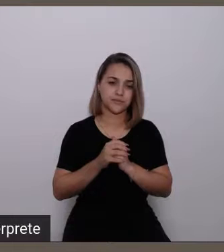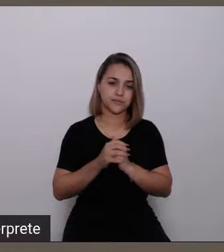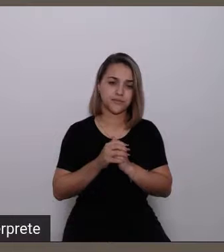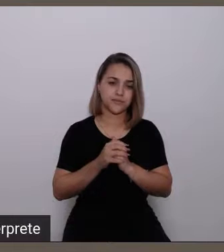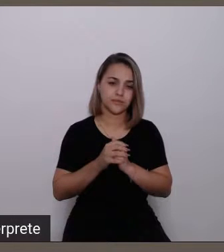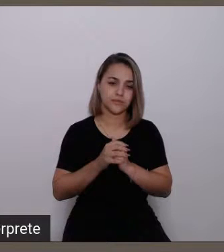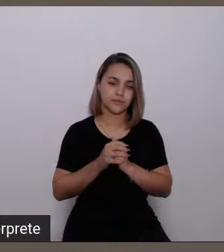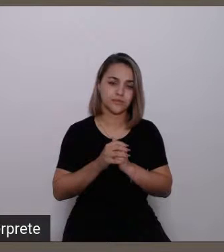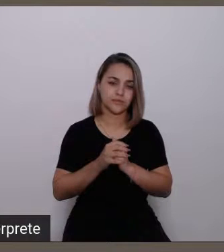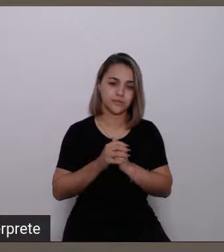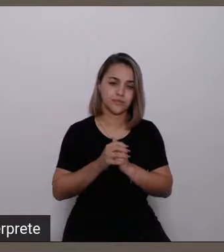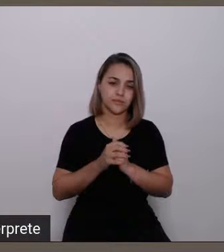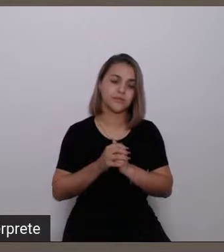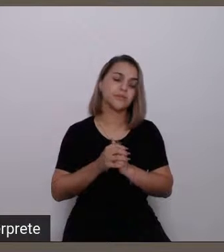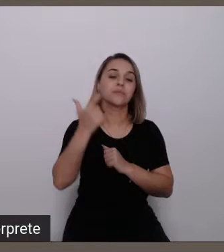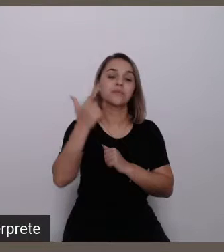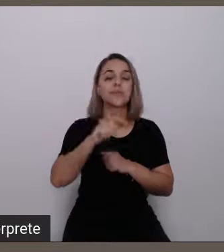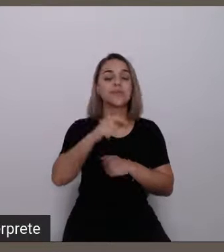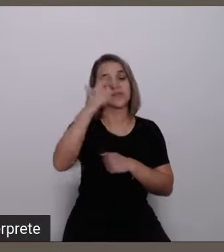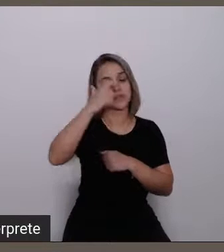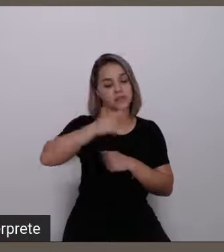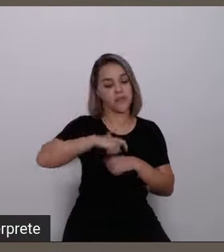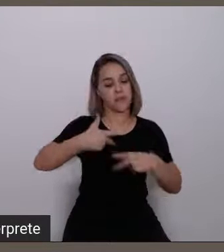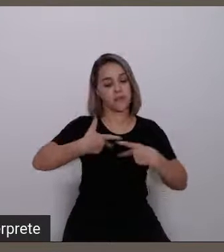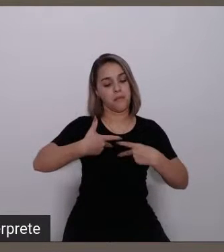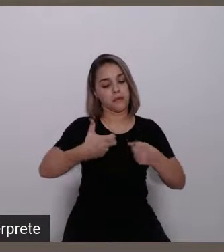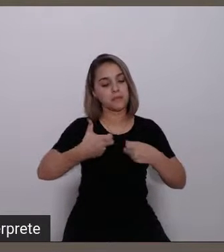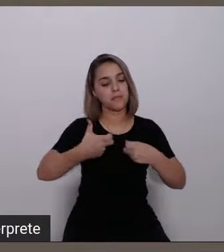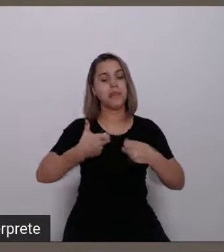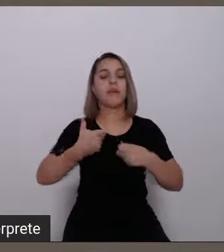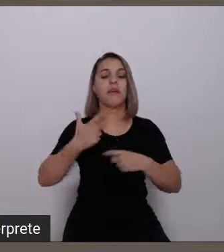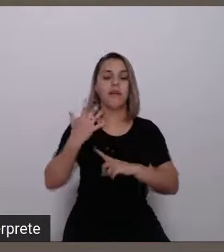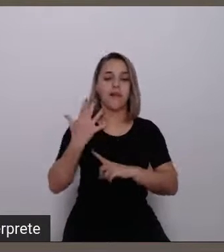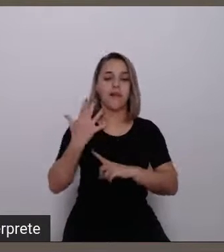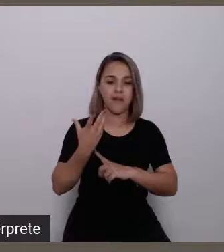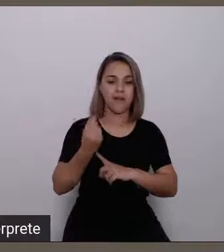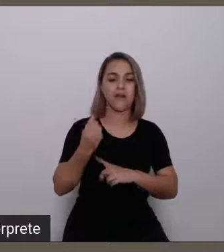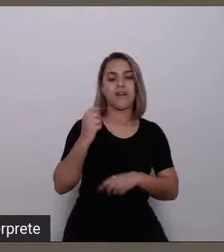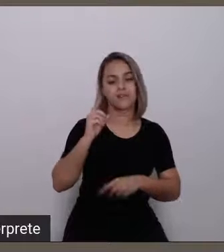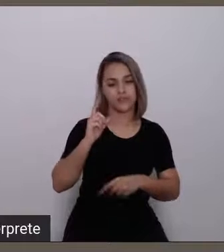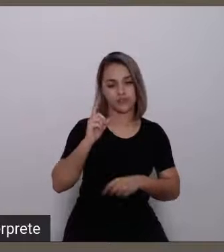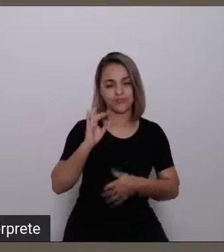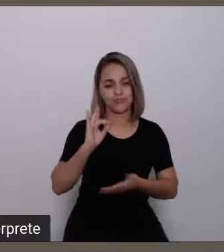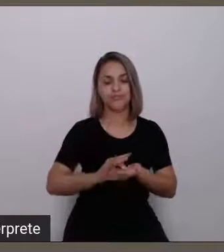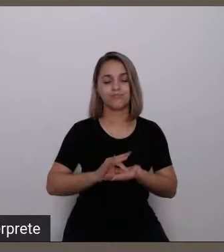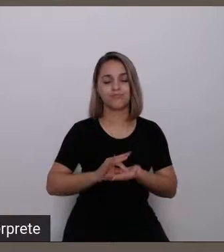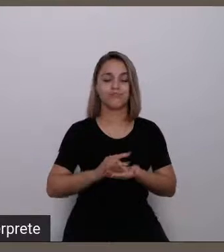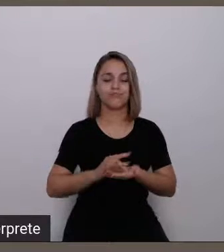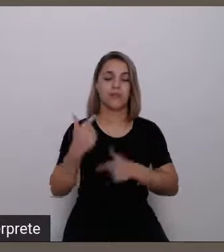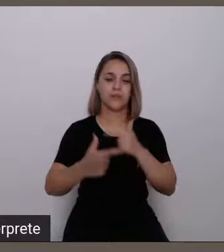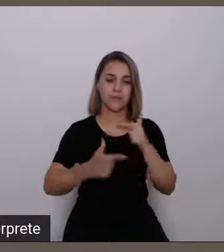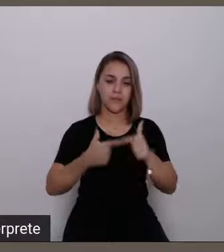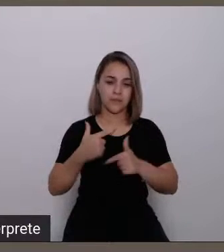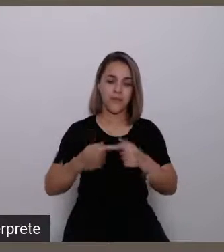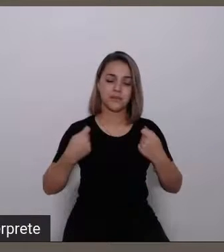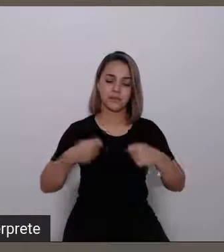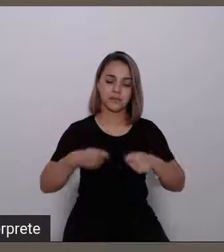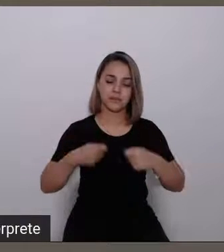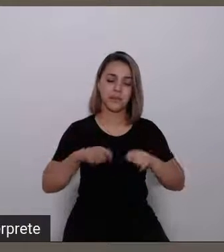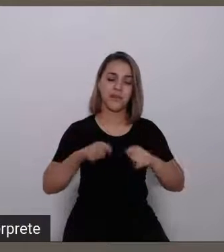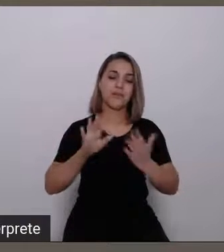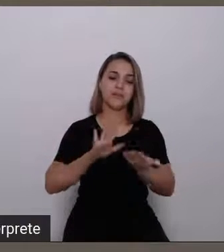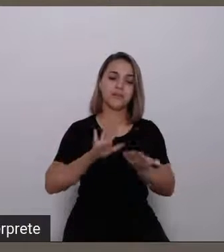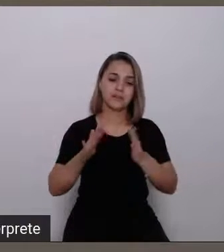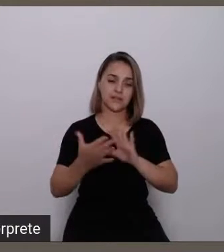para se reconhecer como arte, um produto, né, de um trabalho, ele tinha que transformar essa realidade.